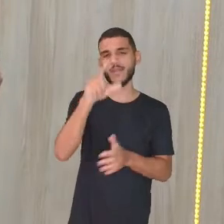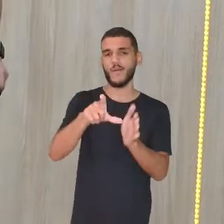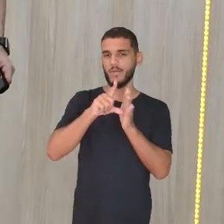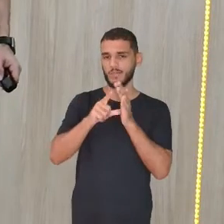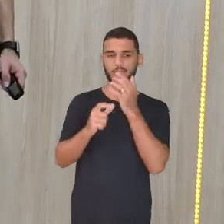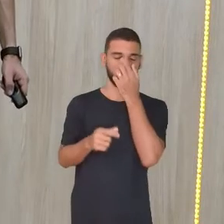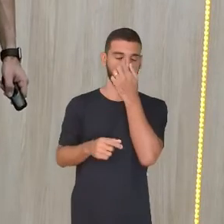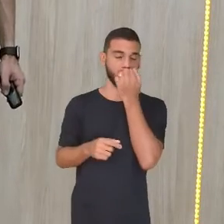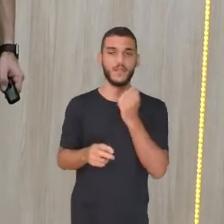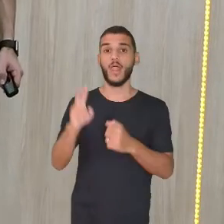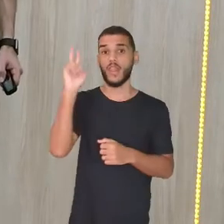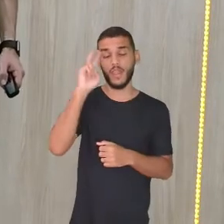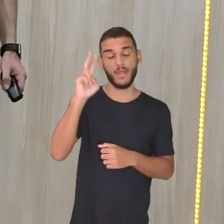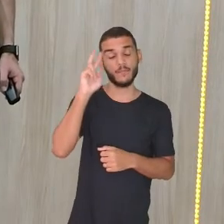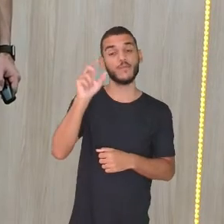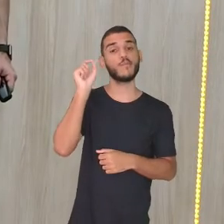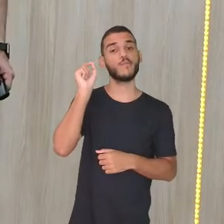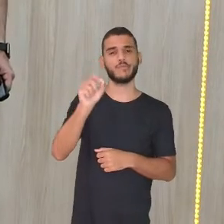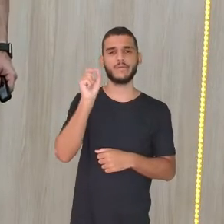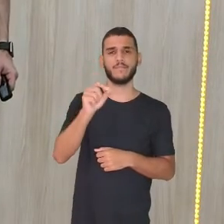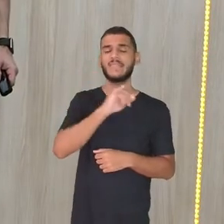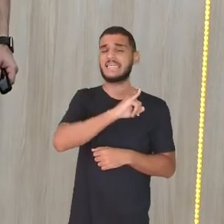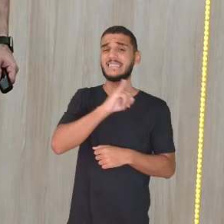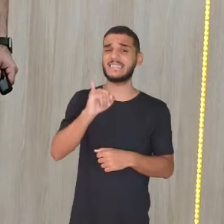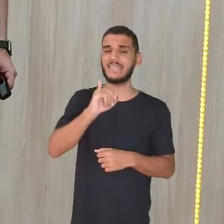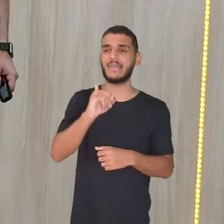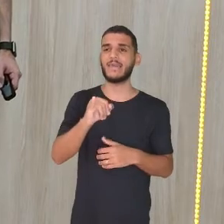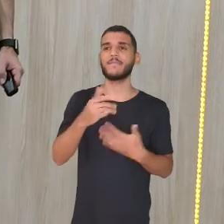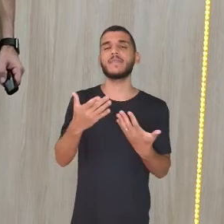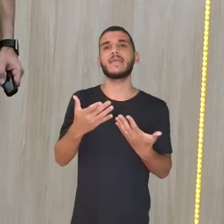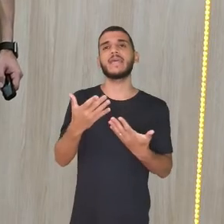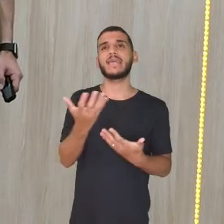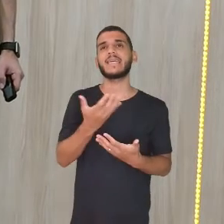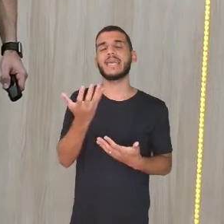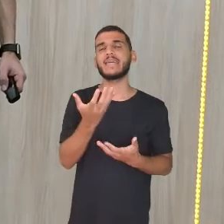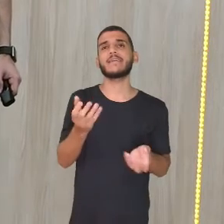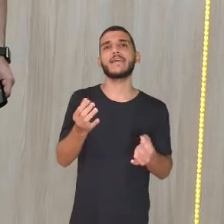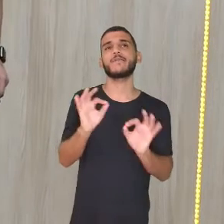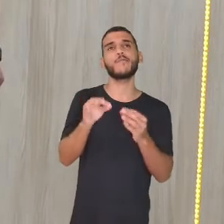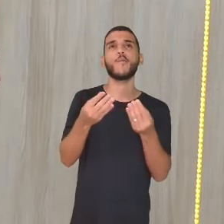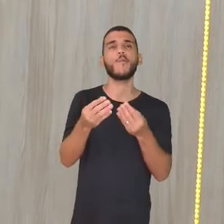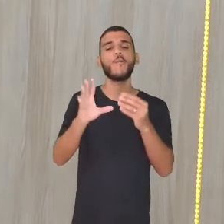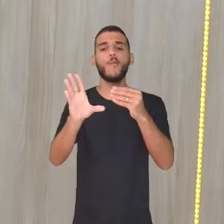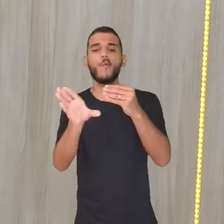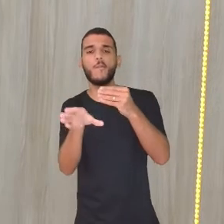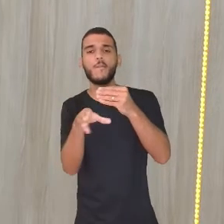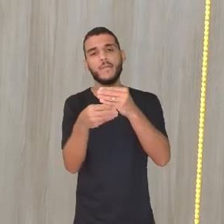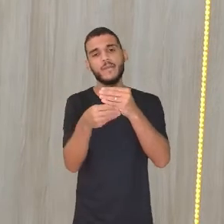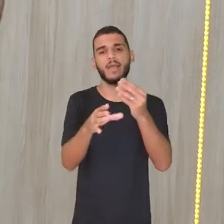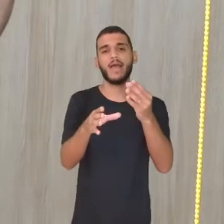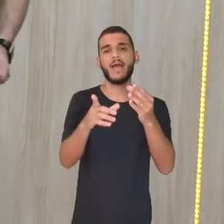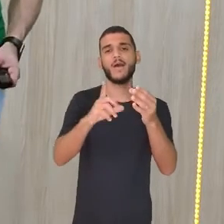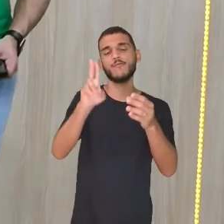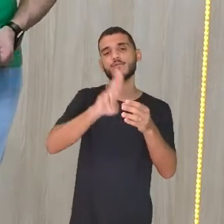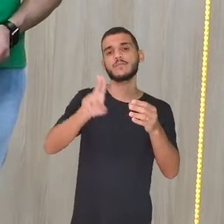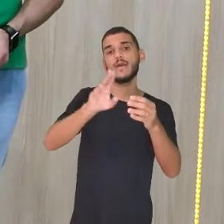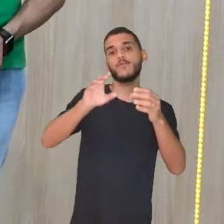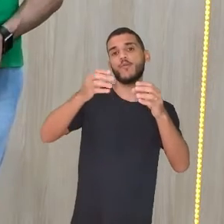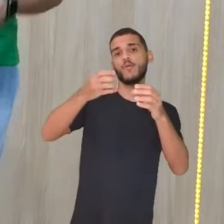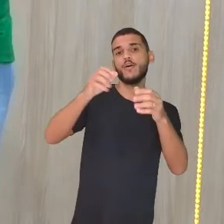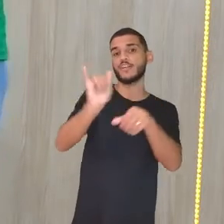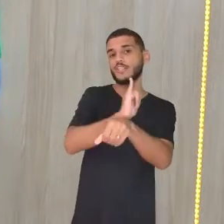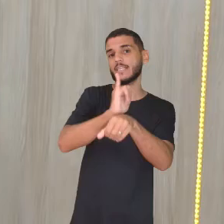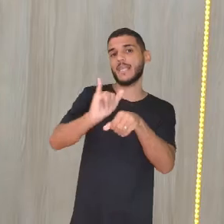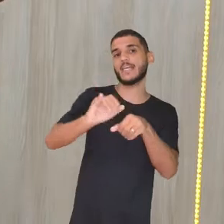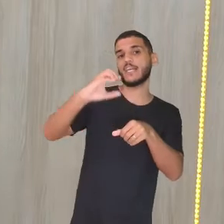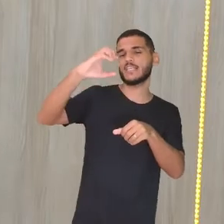certo? Agora lembre-se, se você quiser também completar, tá, as casas aí com zeros, depois que você